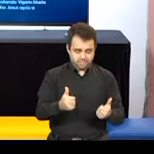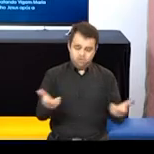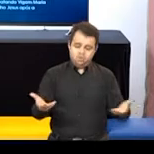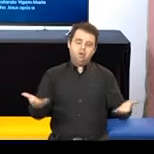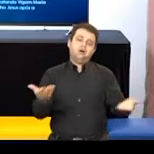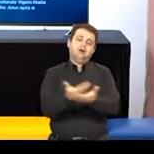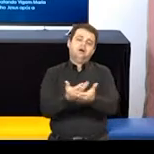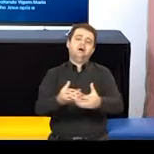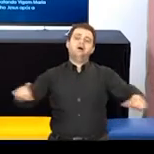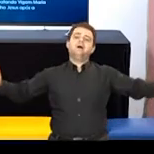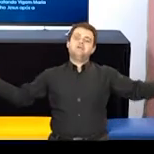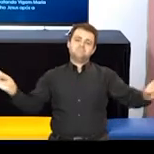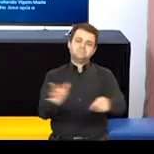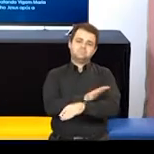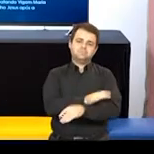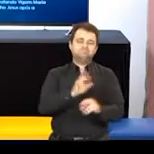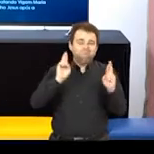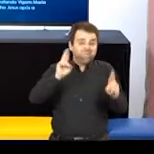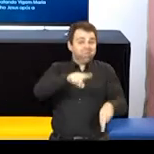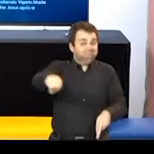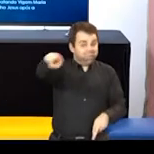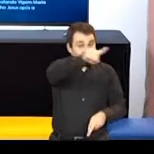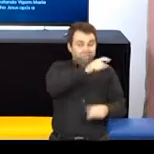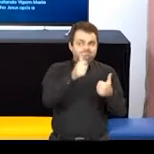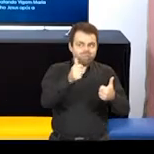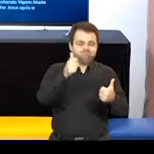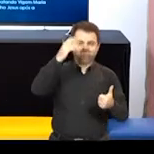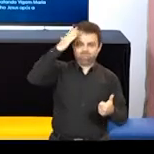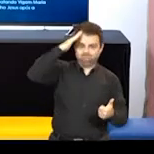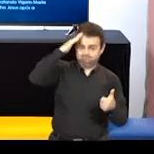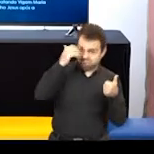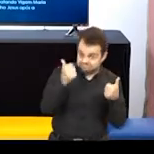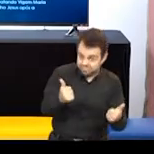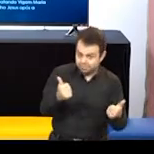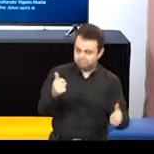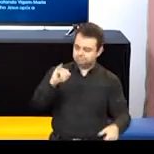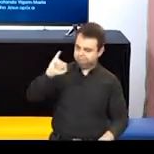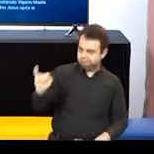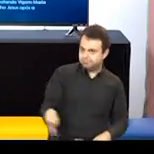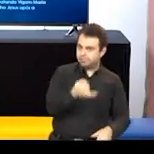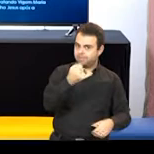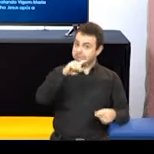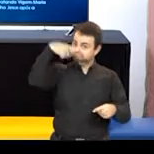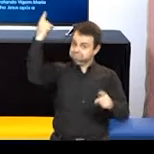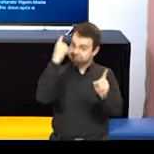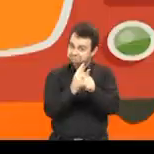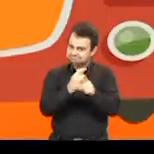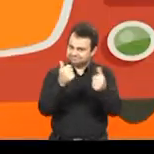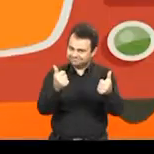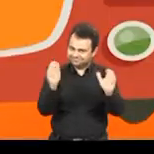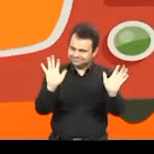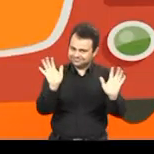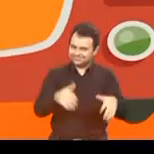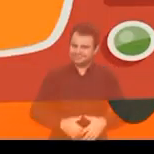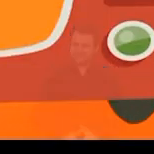aula termina assim. Espero que tenha sido útil para vocês, espero que vocês tenham aproveitado e até a próxima.